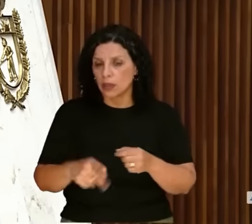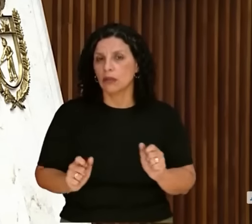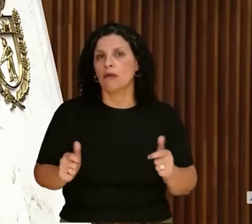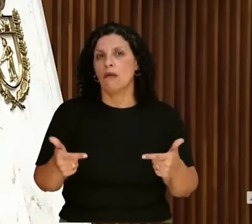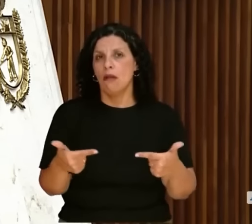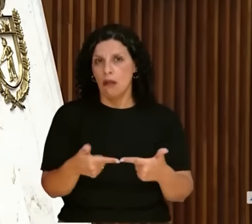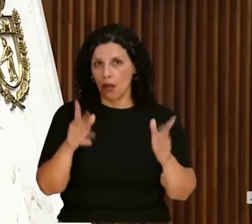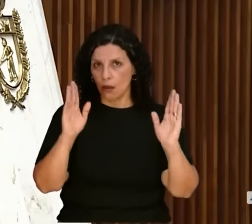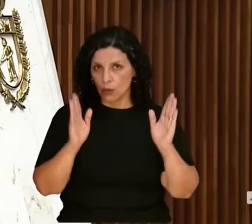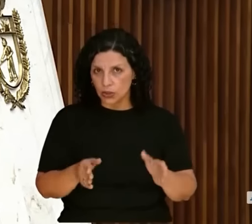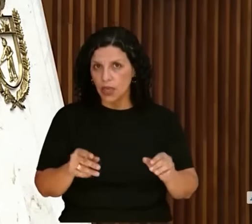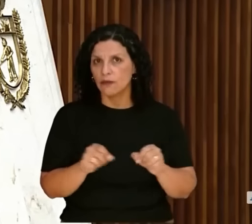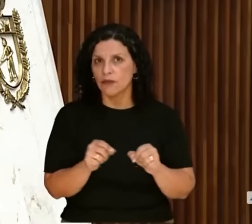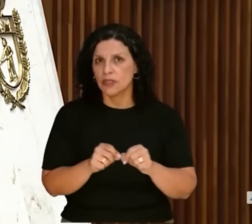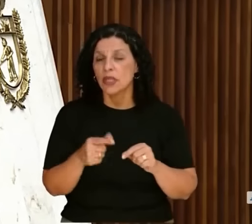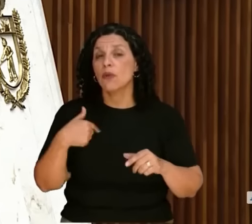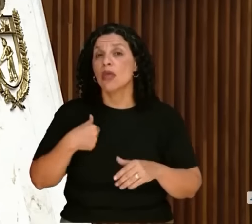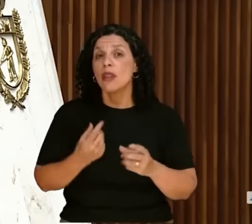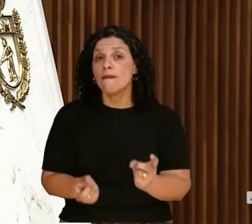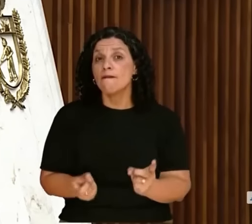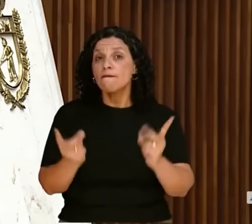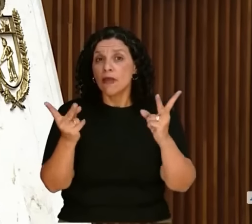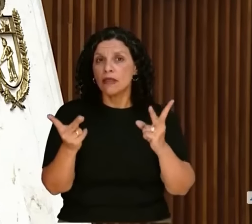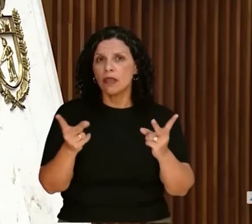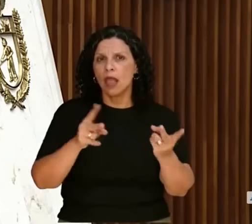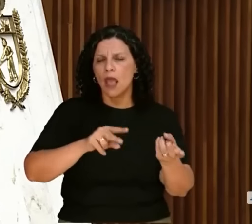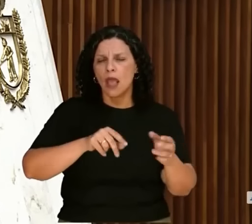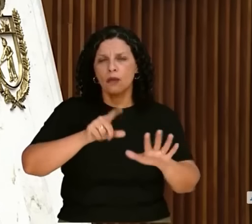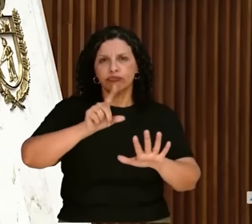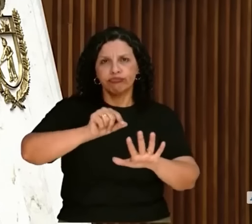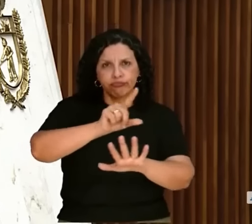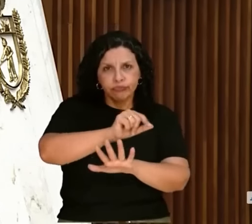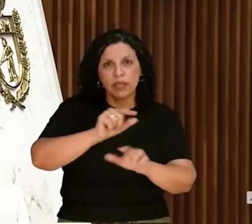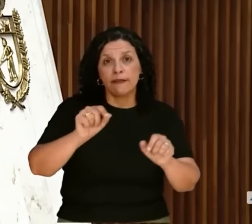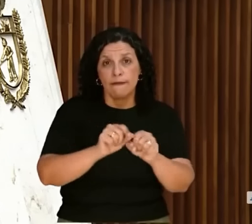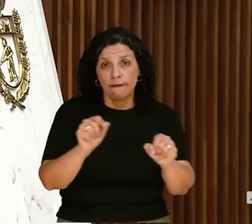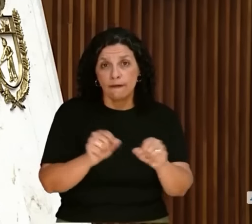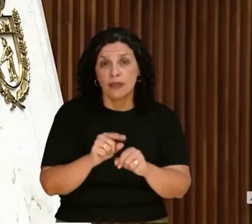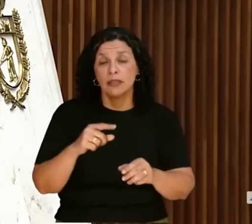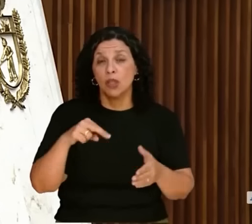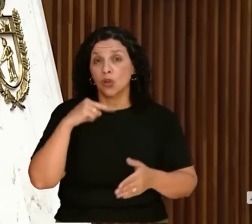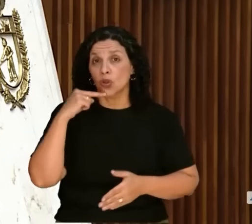dentro, leiloou, fez o contrato, em